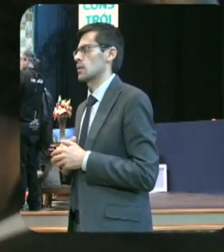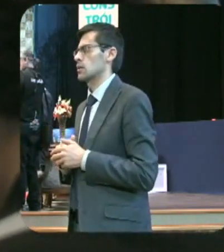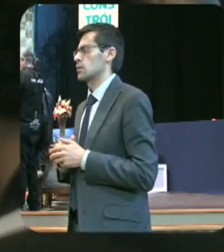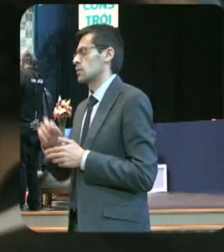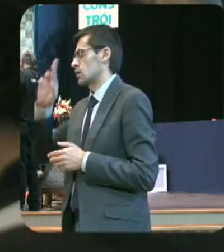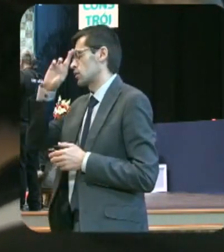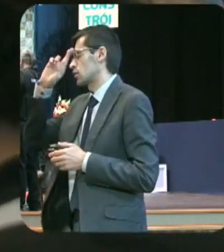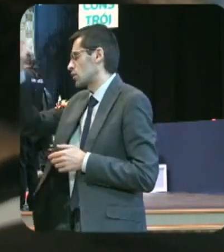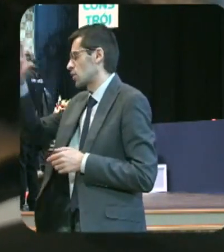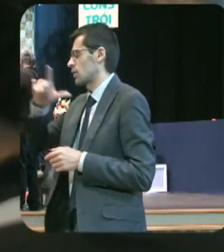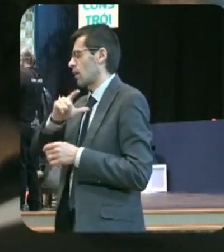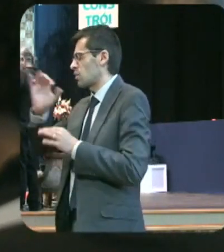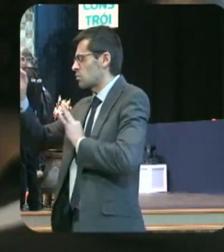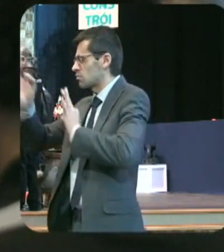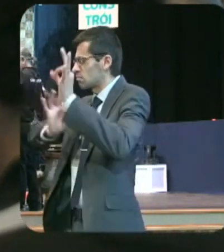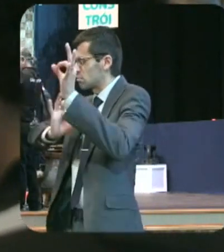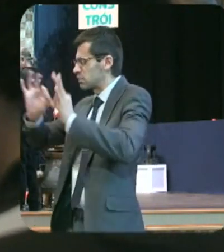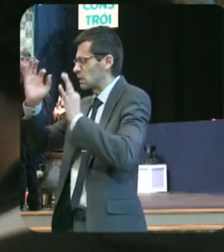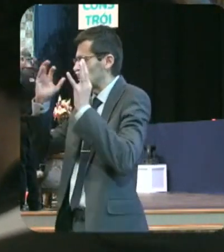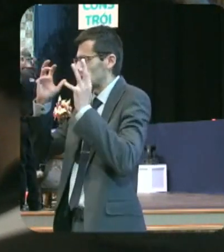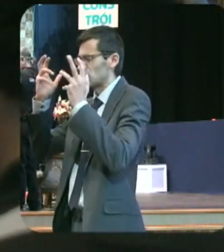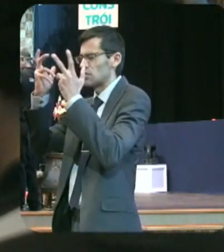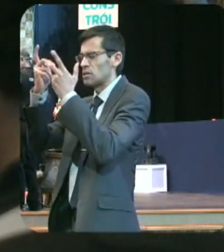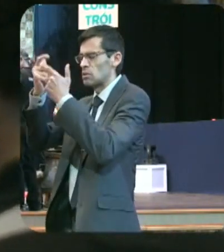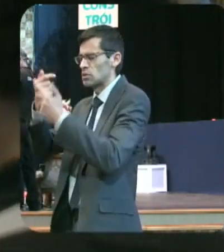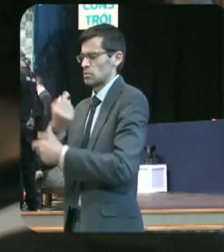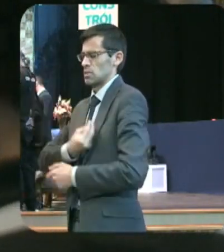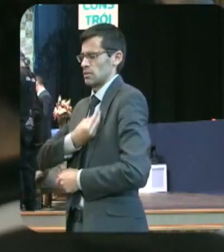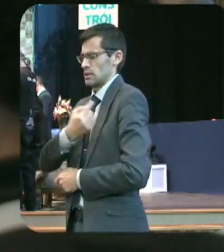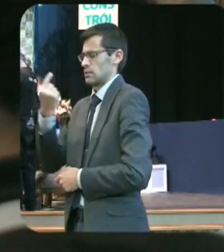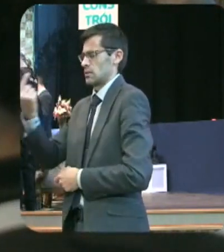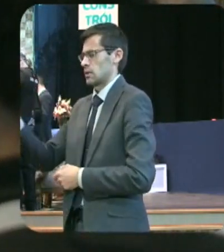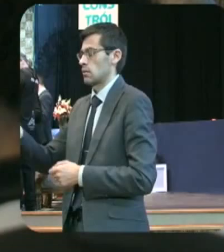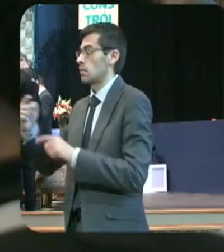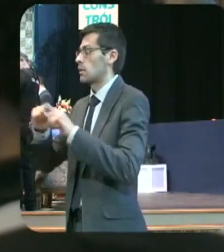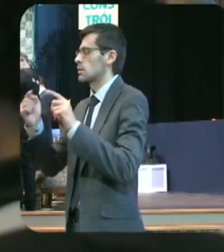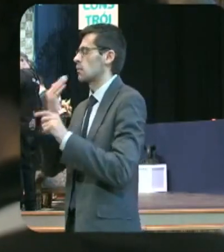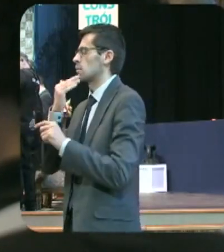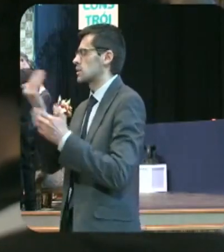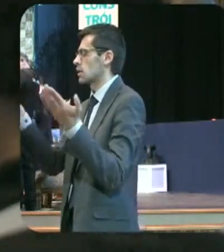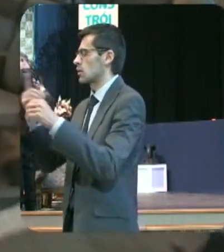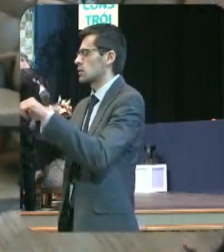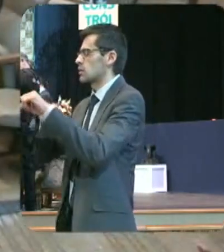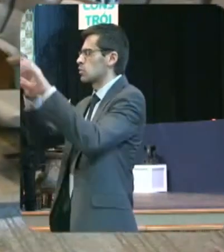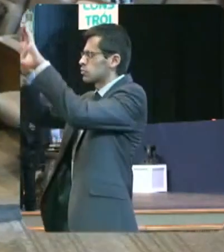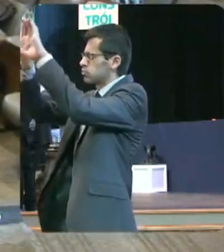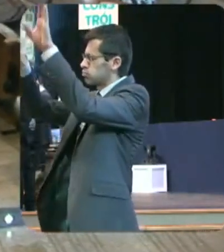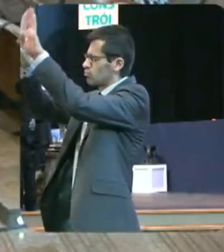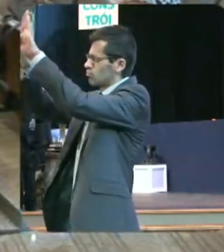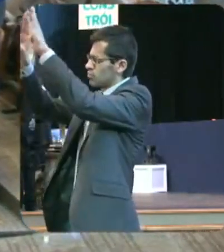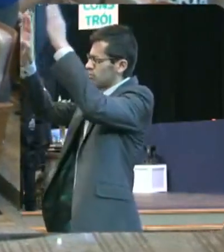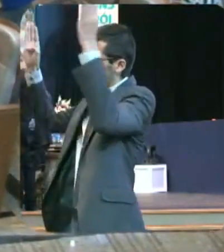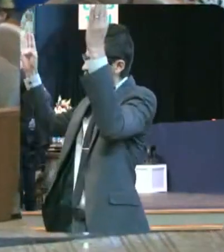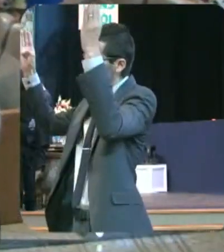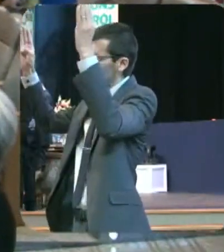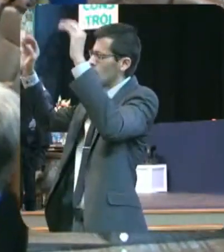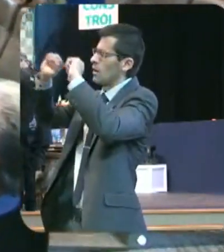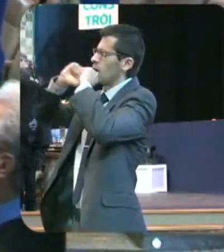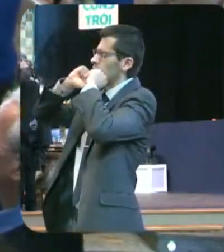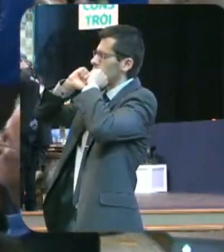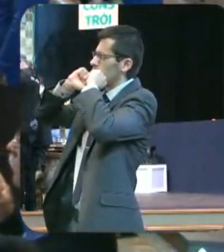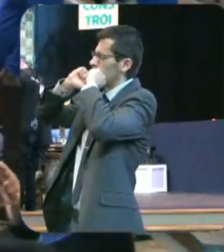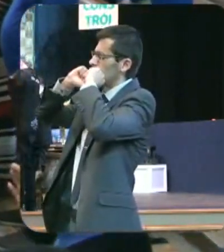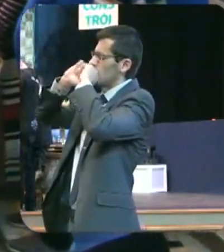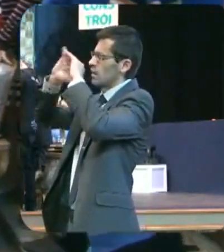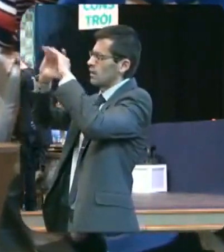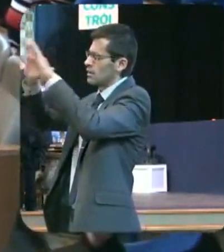Que o Senhor tem um plano para a vida deles. E nesta hora eu quero te pedir, abre as janelas do céu, Senhor, e começa a derramar